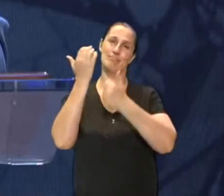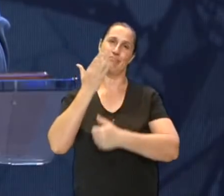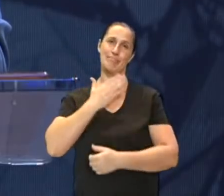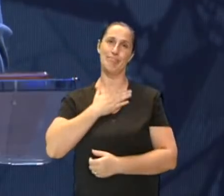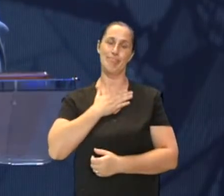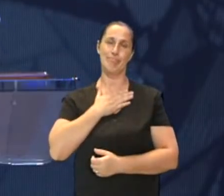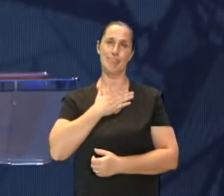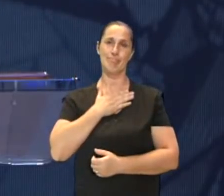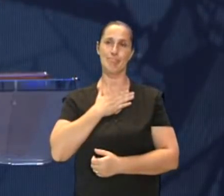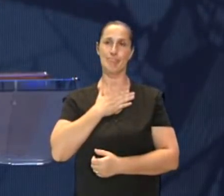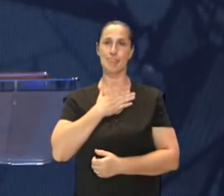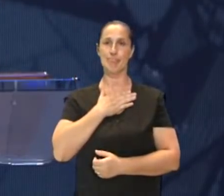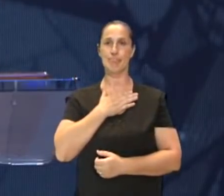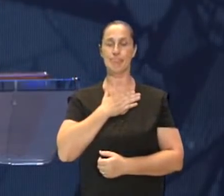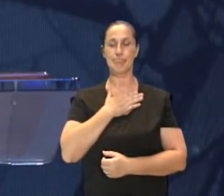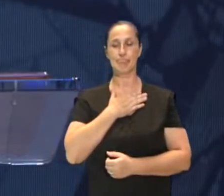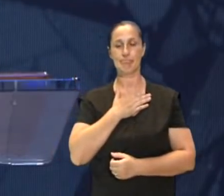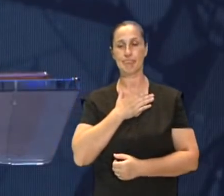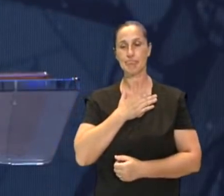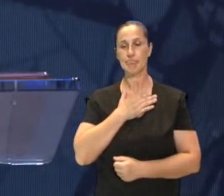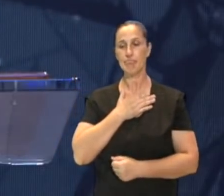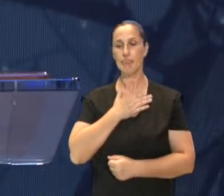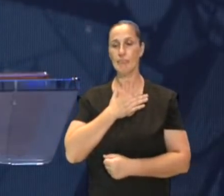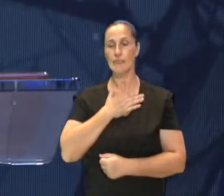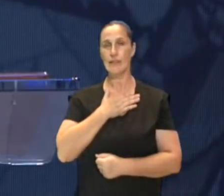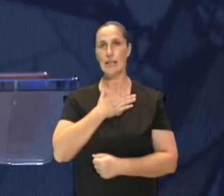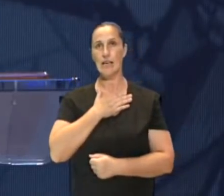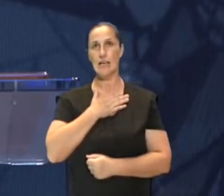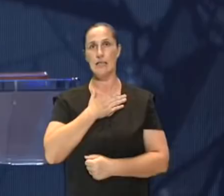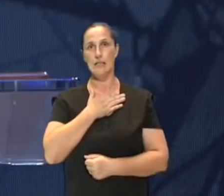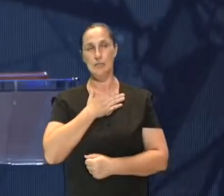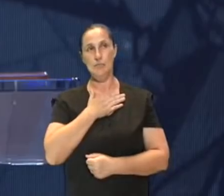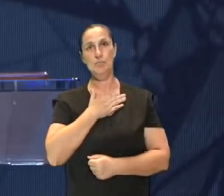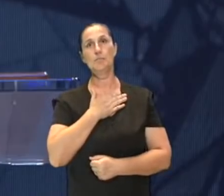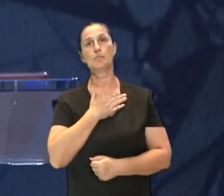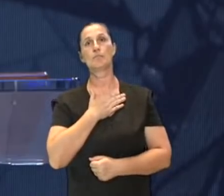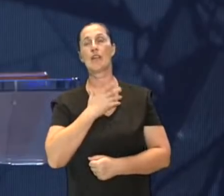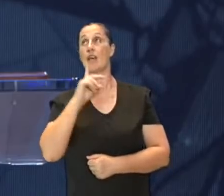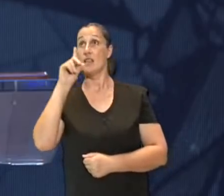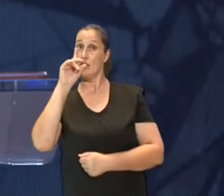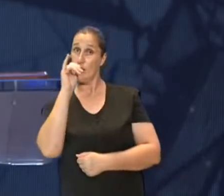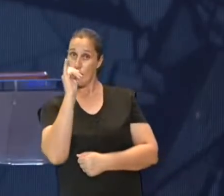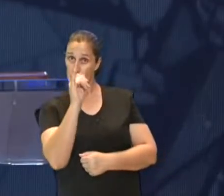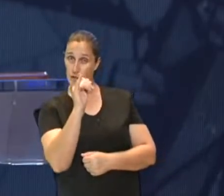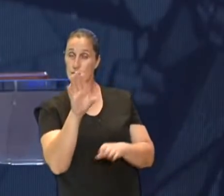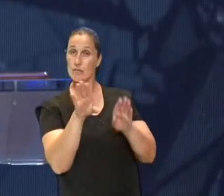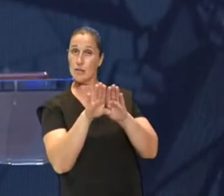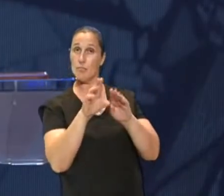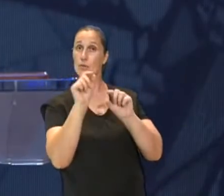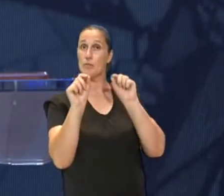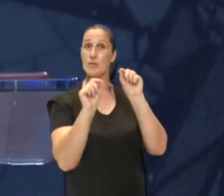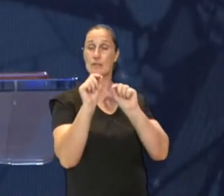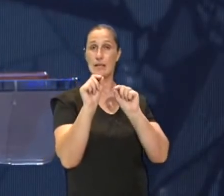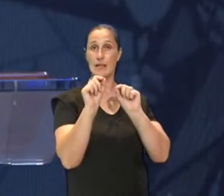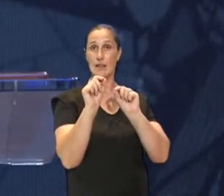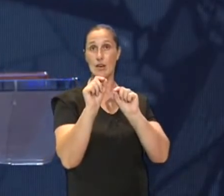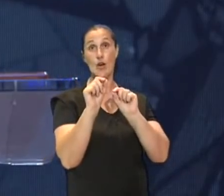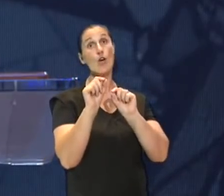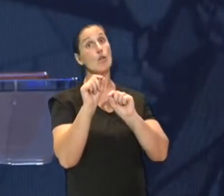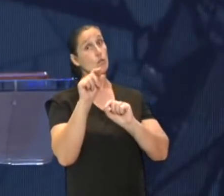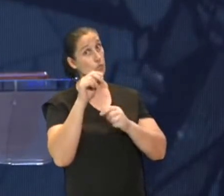graça. Outros momentos o Senhor vai dizer, filho, vou te tirar dessa, mas trata a tua